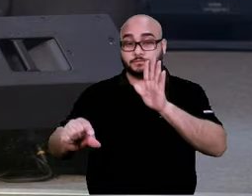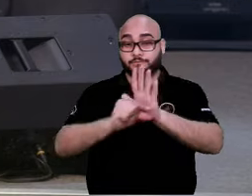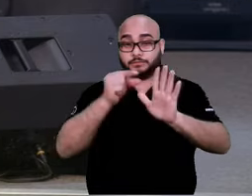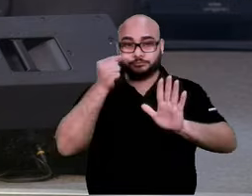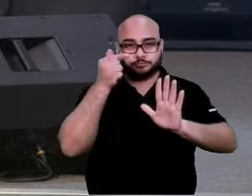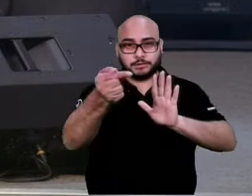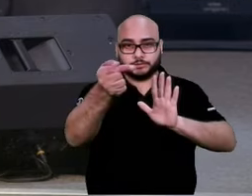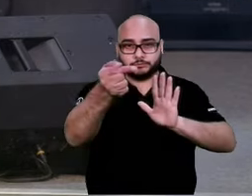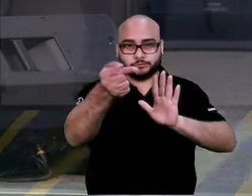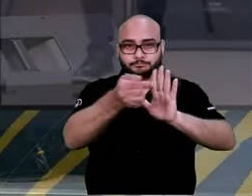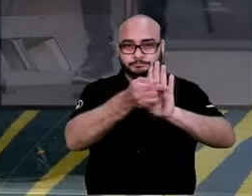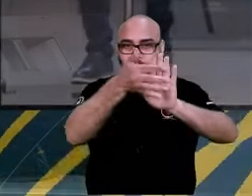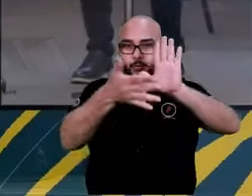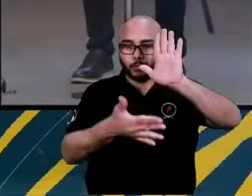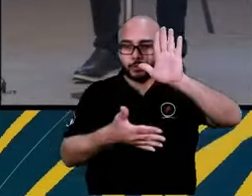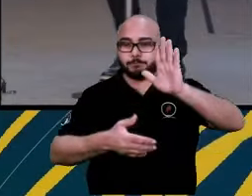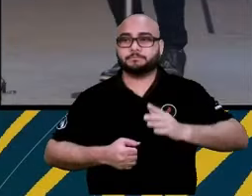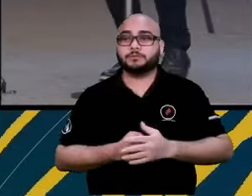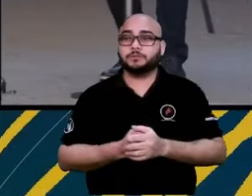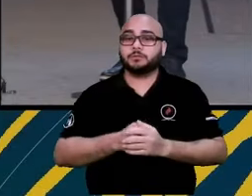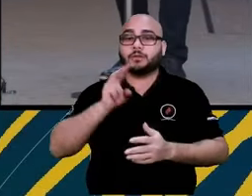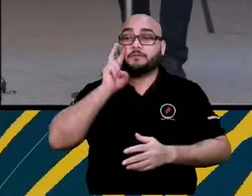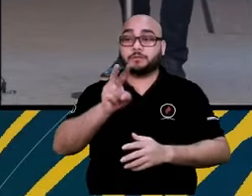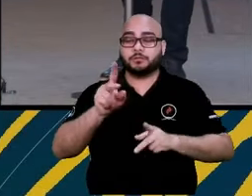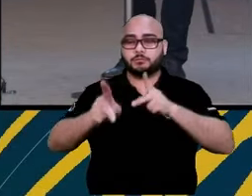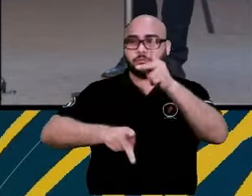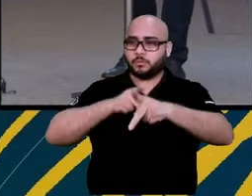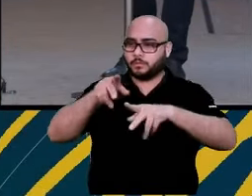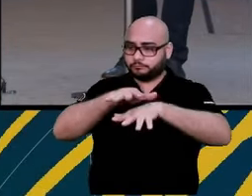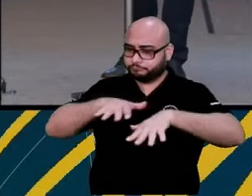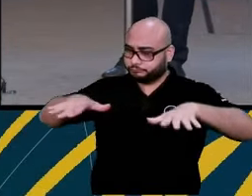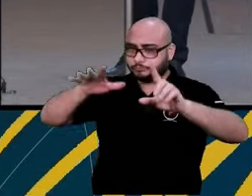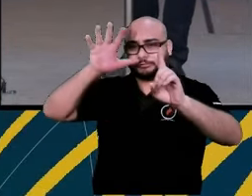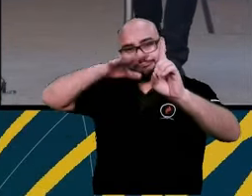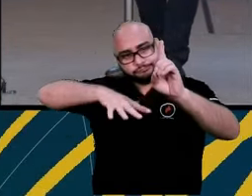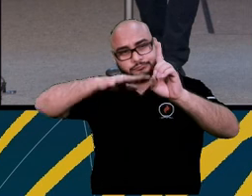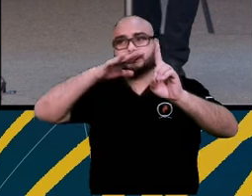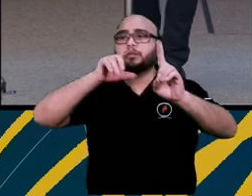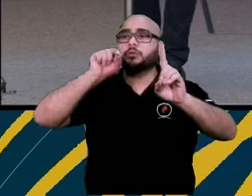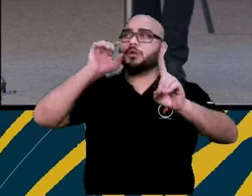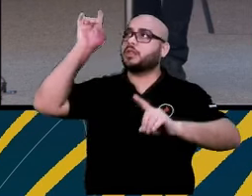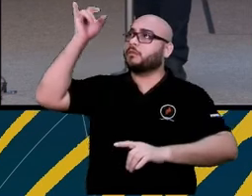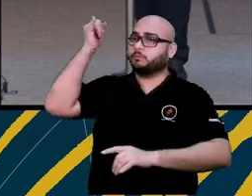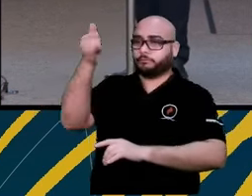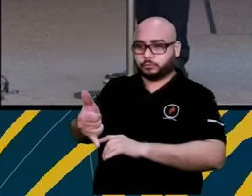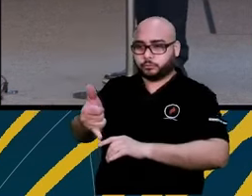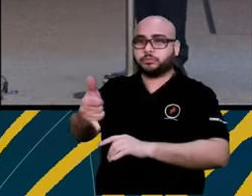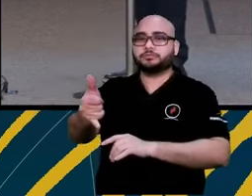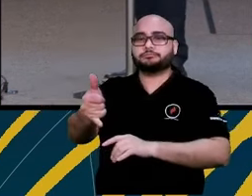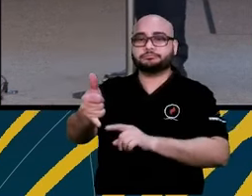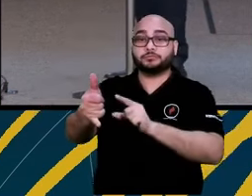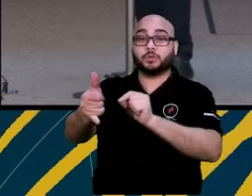Vendo, pois, o Senhor que se humilhavam, veio a palavra do Senhor a Semaías, dizendo: se humilharam, não os